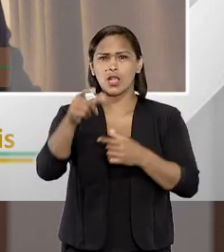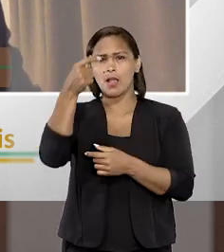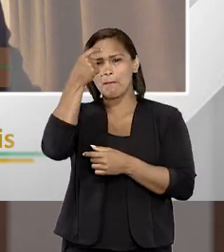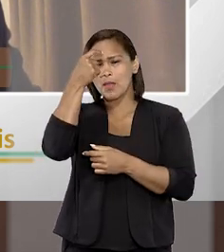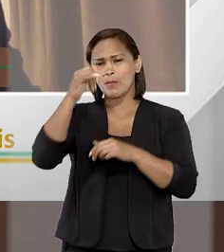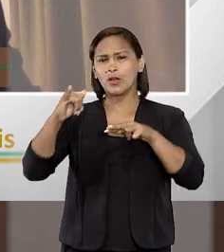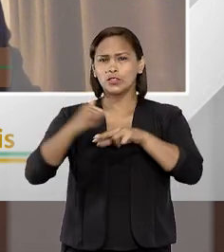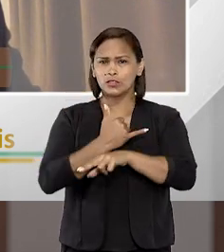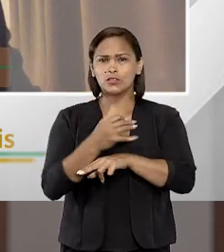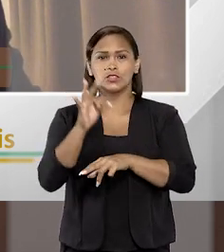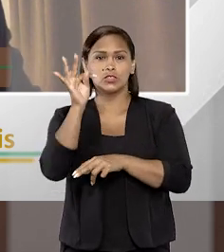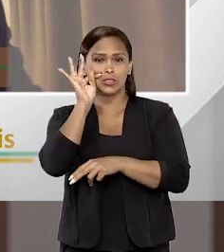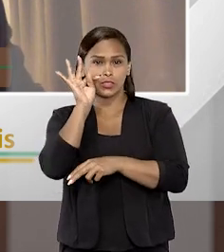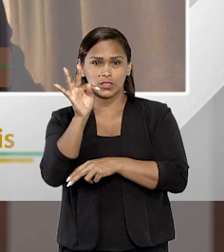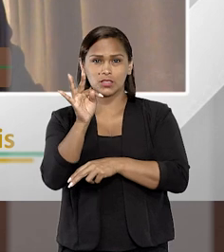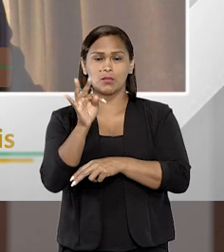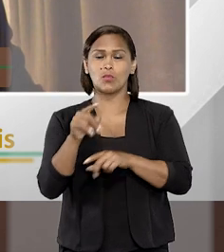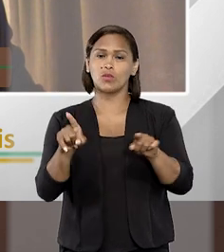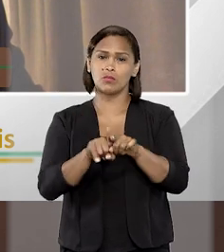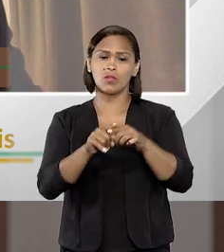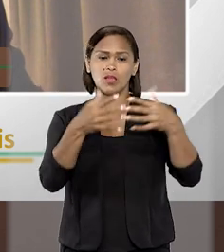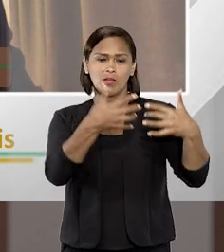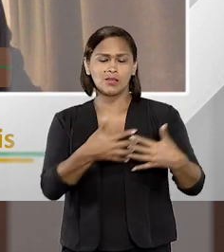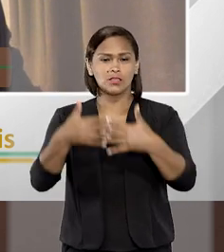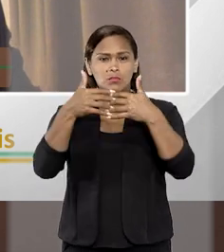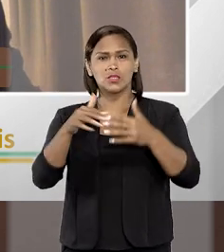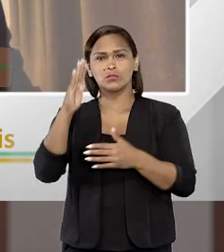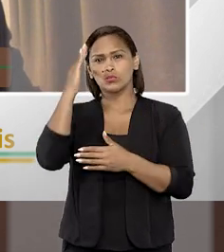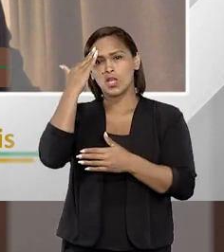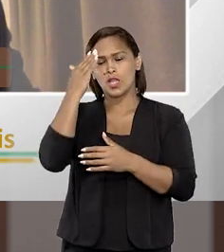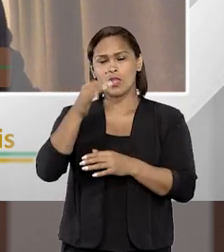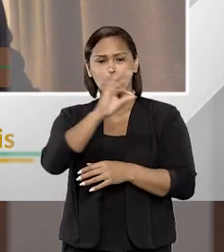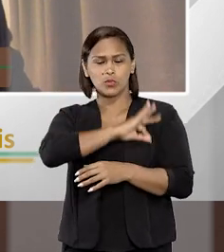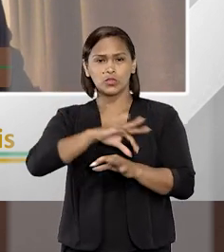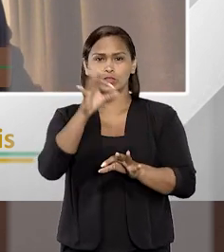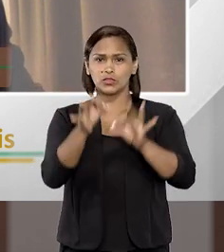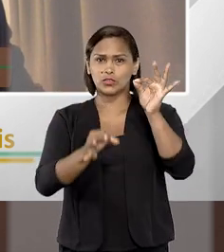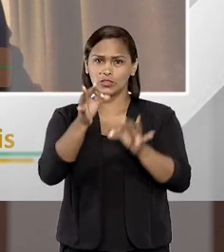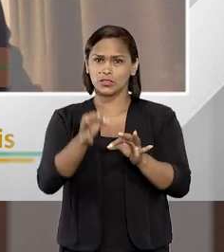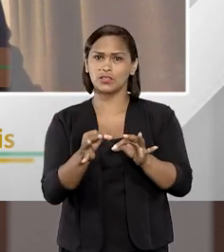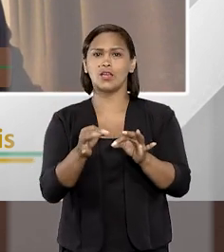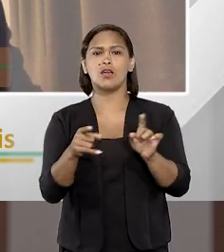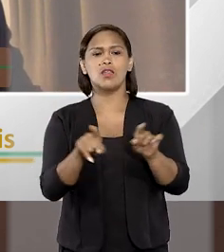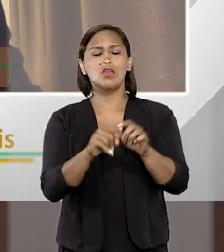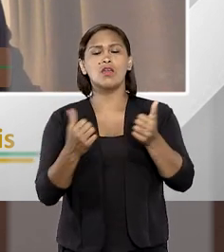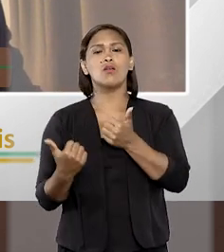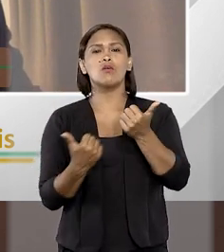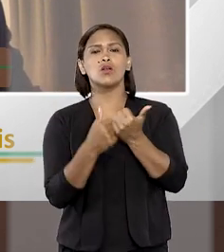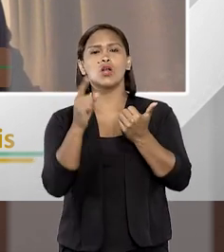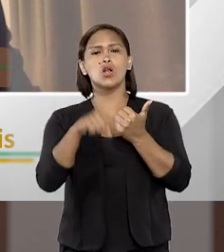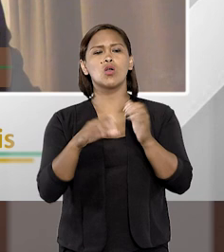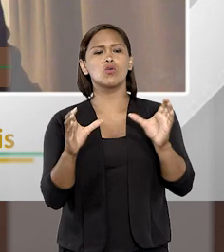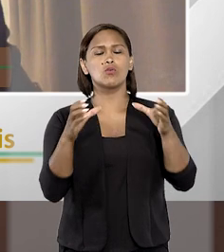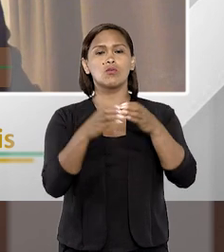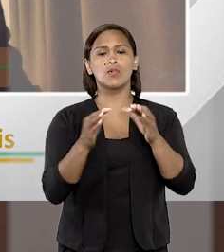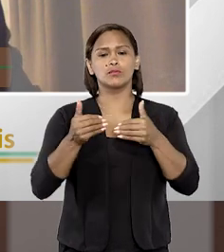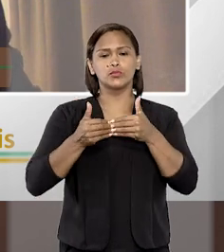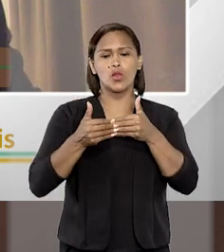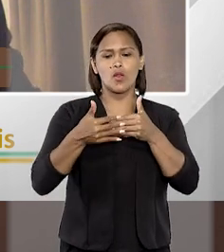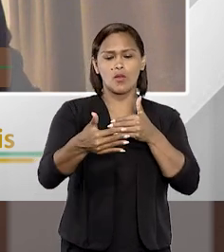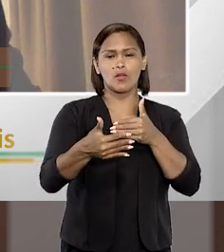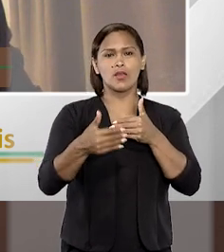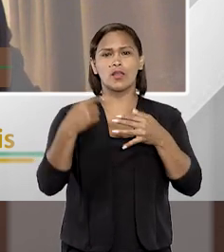memória de vítimas e testemunhas passando pela moderna compreensão da polícia judiciária tirasse ocupada a realização do procedimento